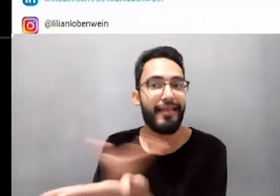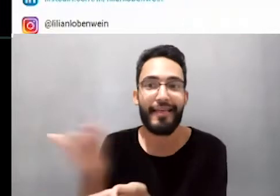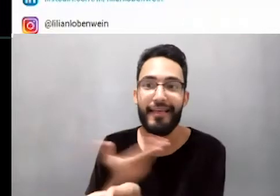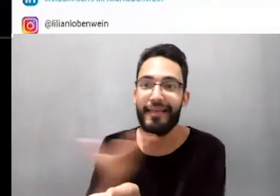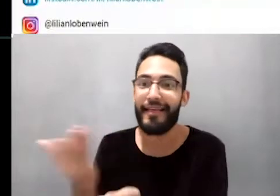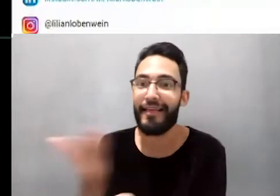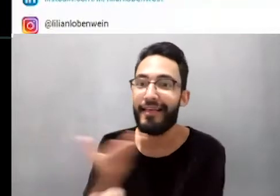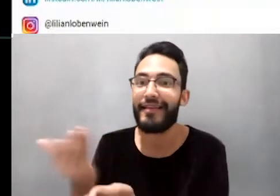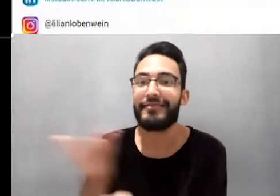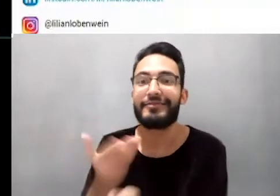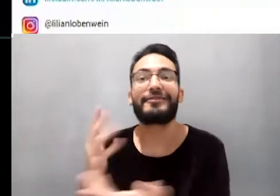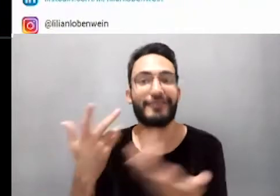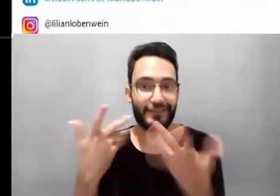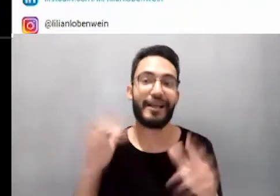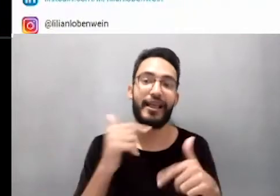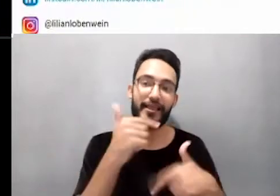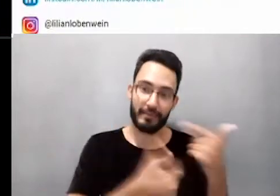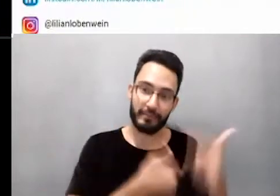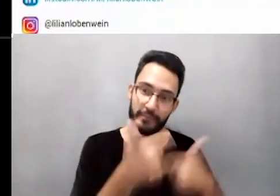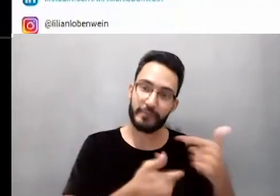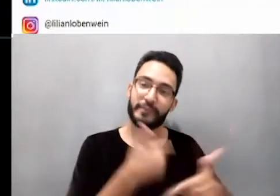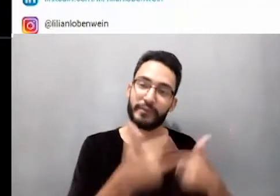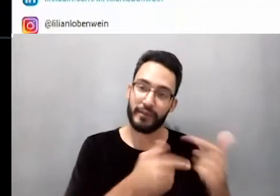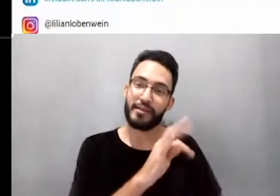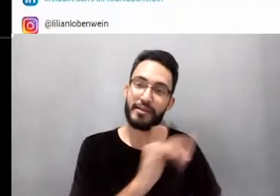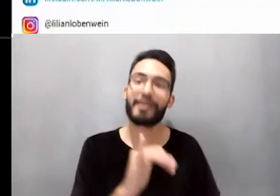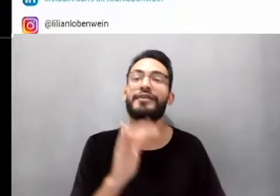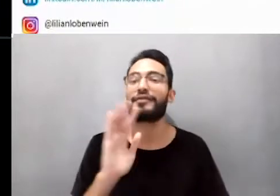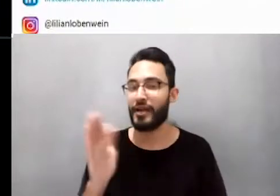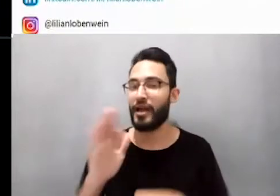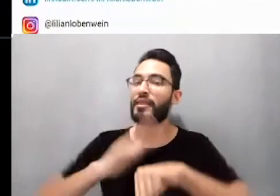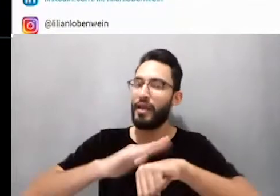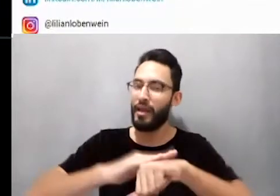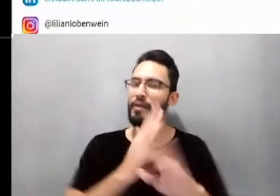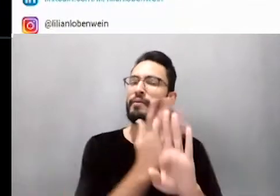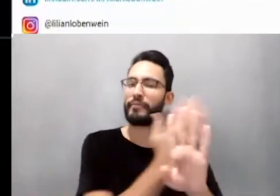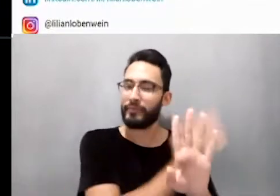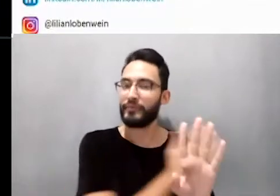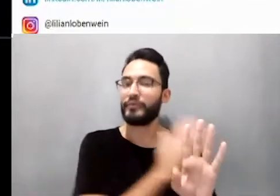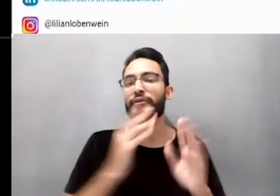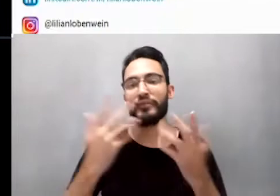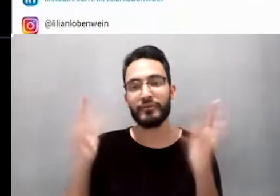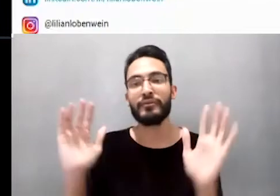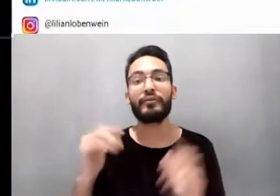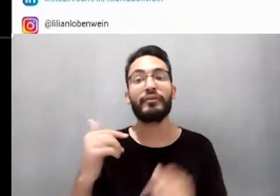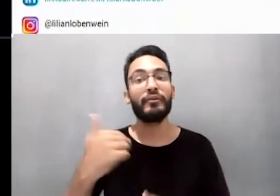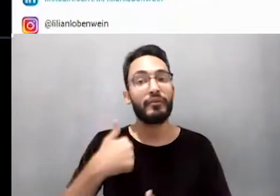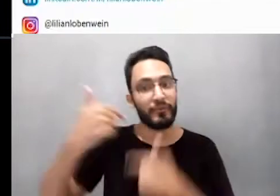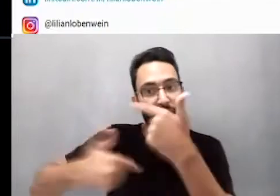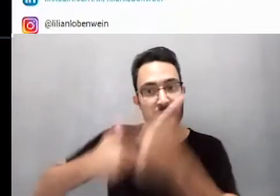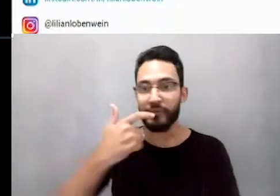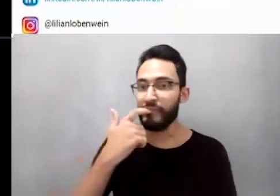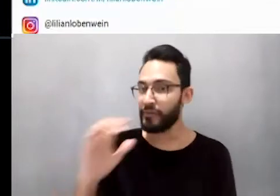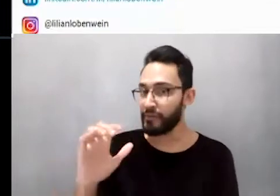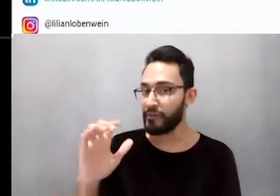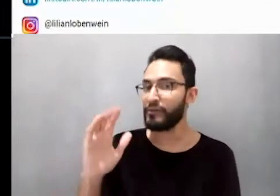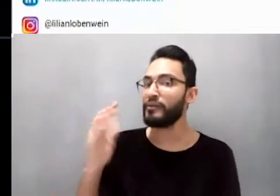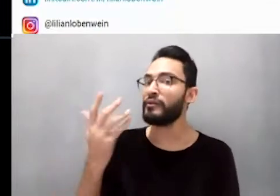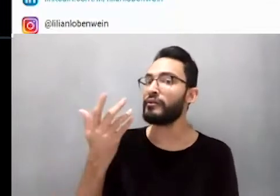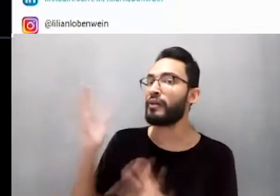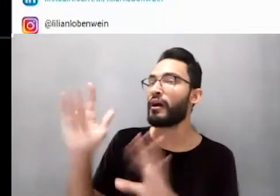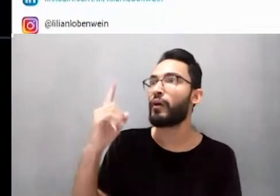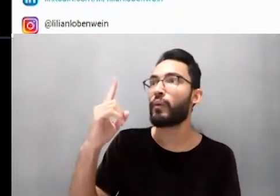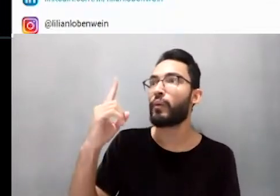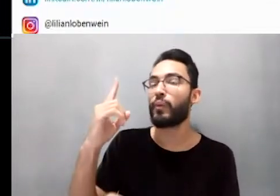de já estar trabalhando com recrutamento de TI já tem um tempinho. Eu trabalho na C&T já tem